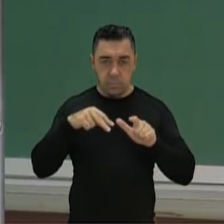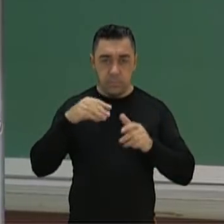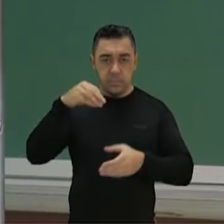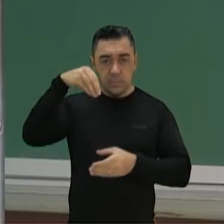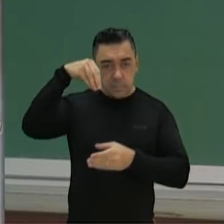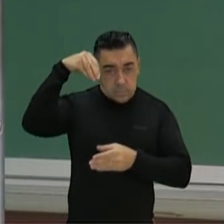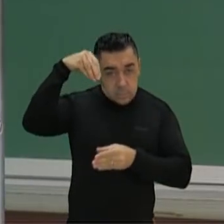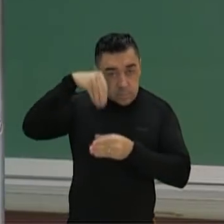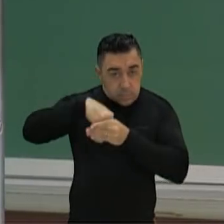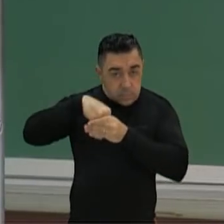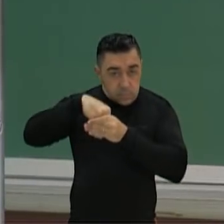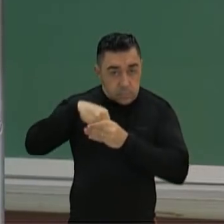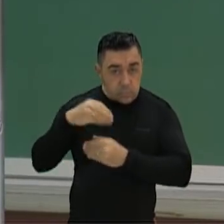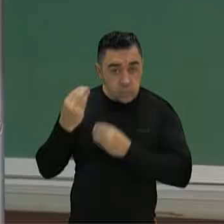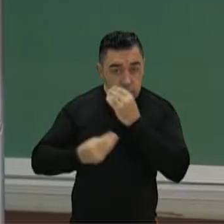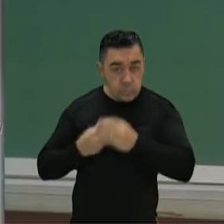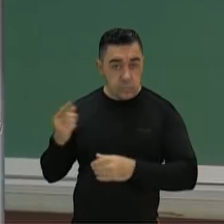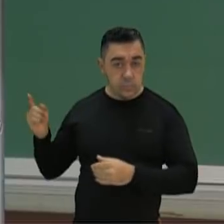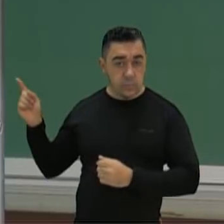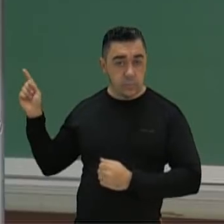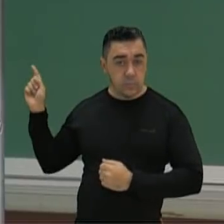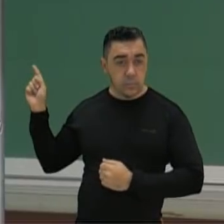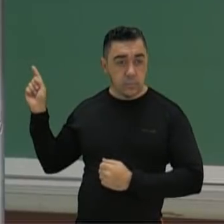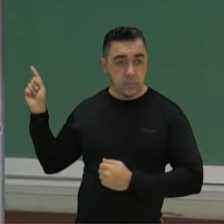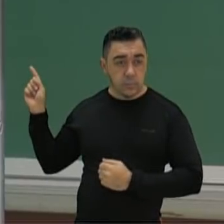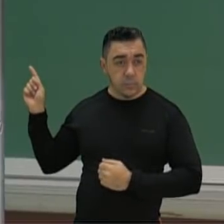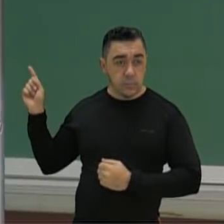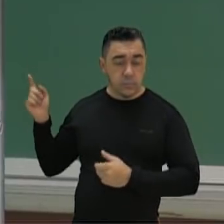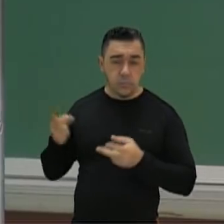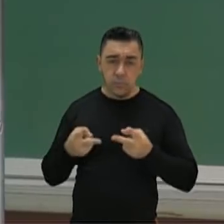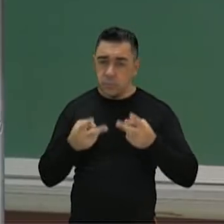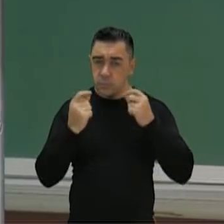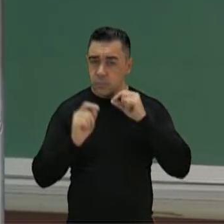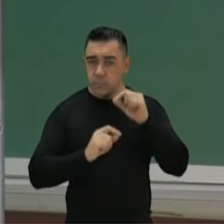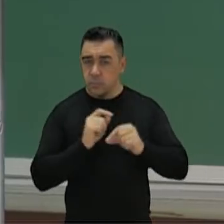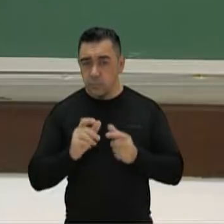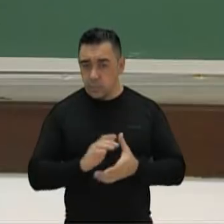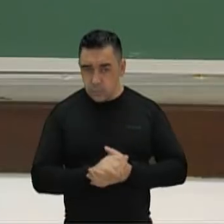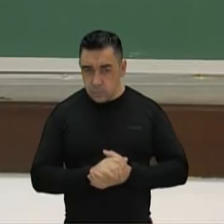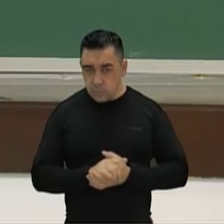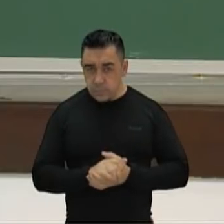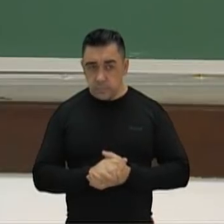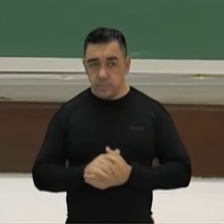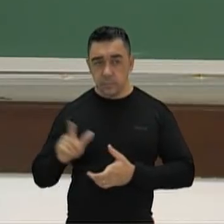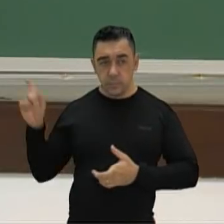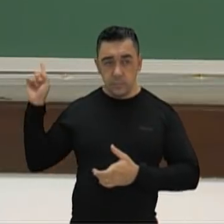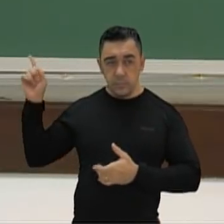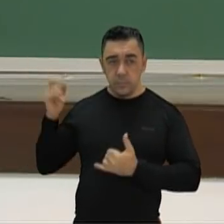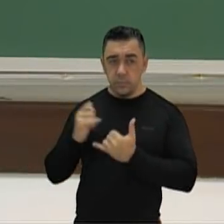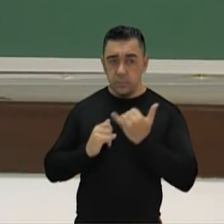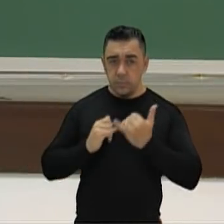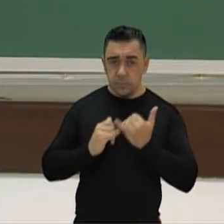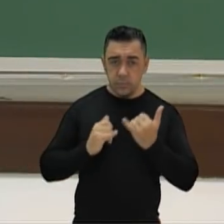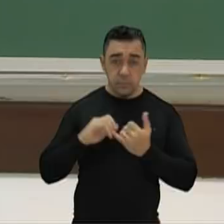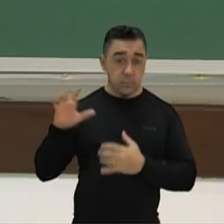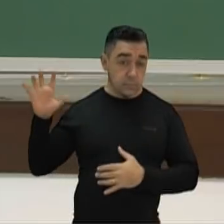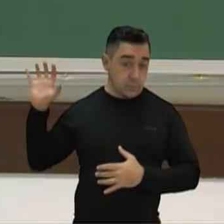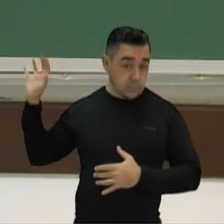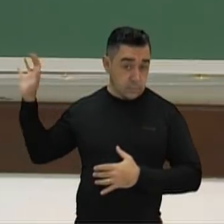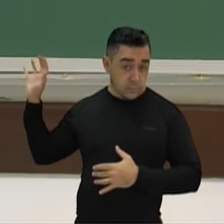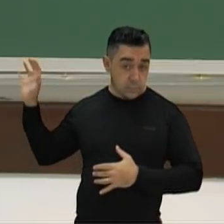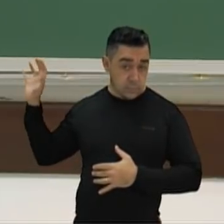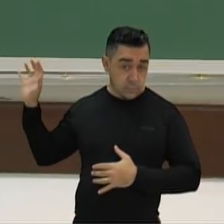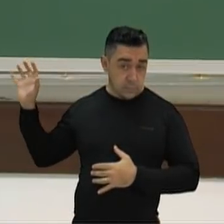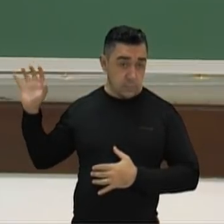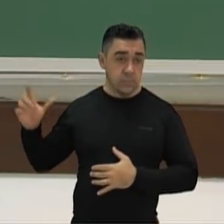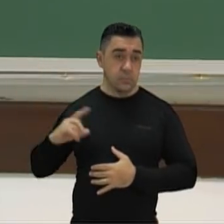célula e conseguindo enxergar lá dentro dessa célula. O que a gente vê? A gente vê algo parecido com isso. A gente vê uma estrutura que